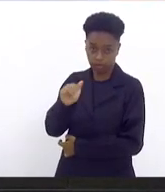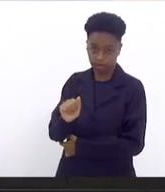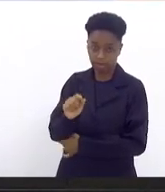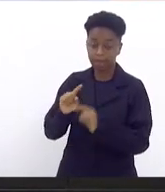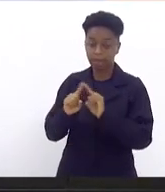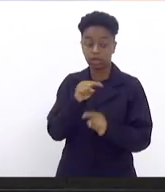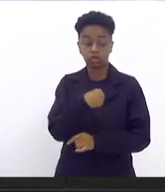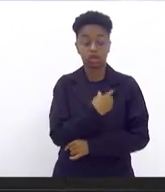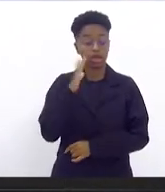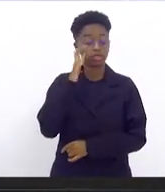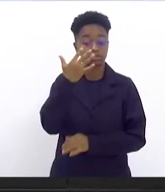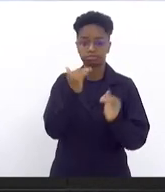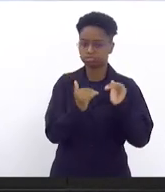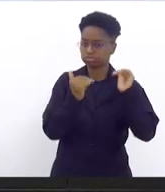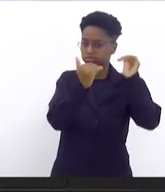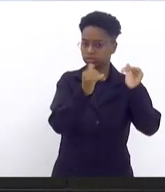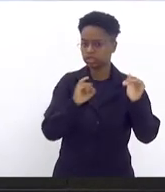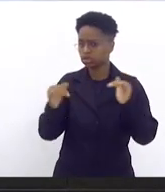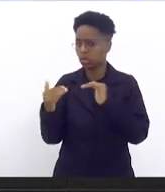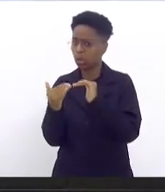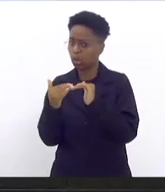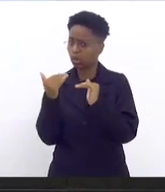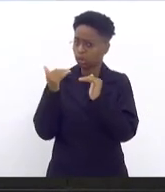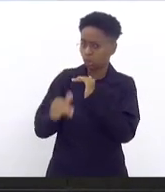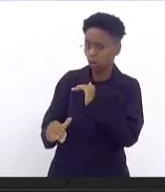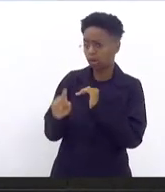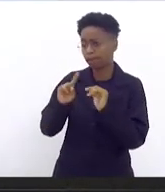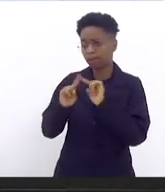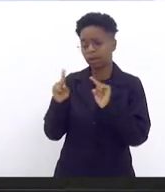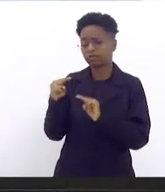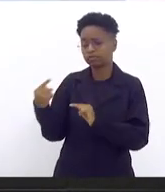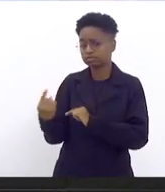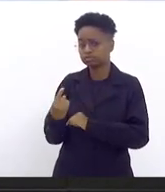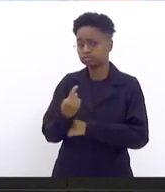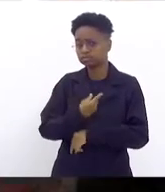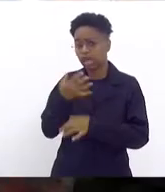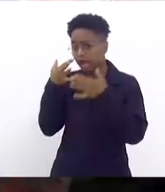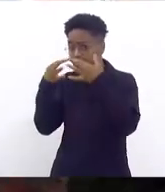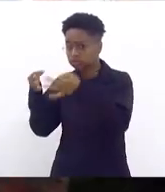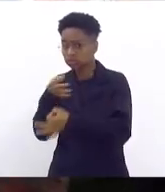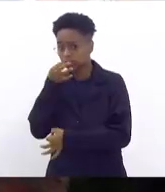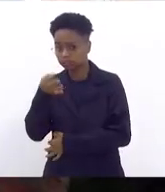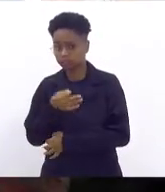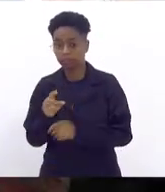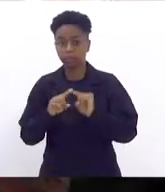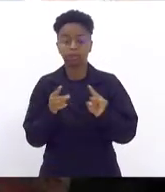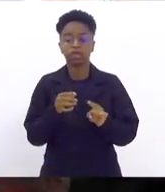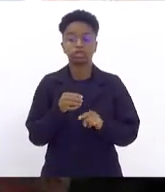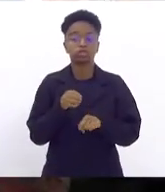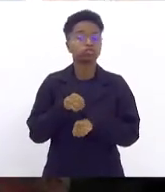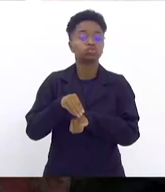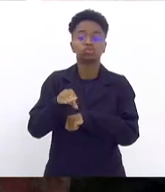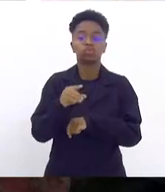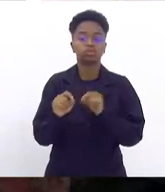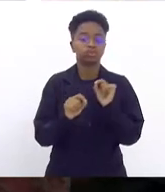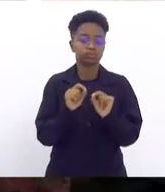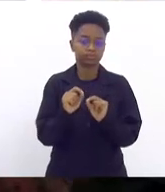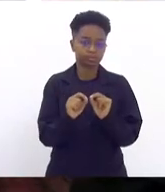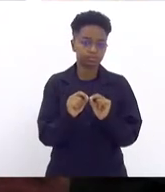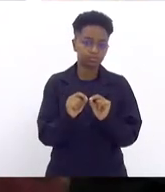soberana. Eu acho, a gente pode acho concordar ou não com o seu mérito, mas se for ouvido. Sim. Eu acho até como sugestão, deputada Verônica. Sim.